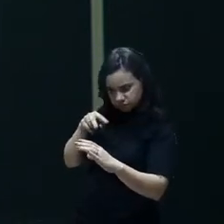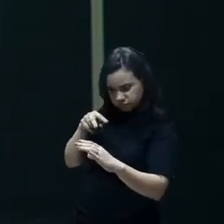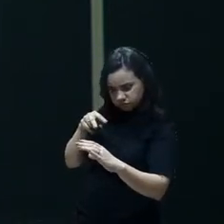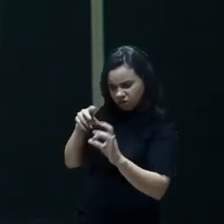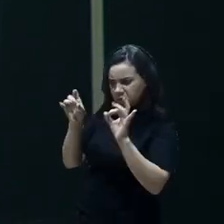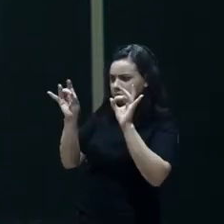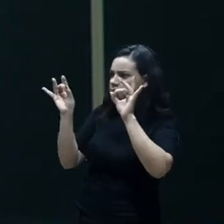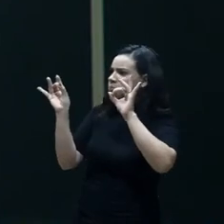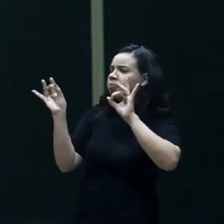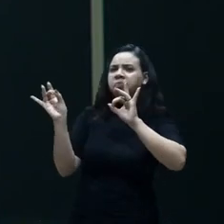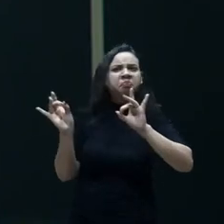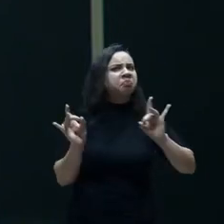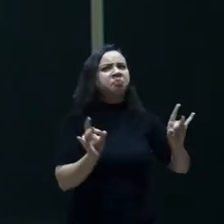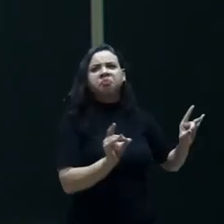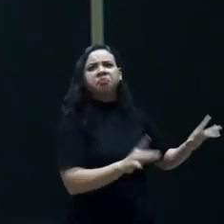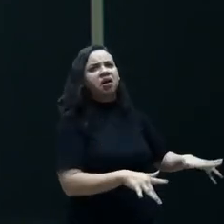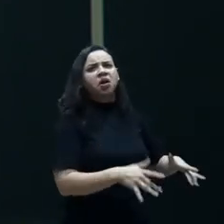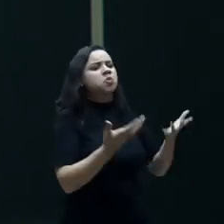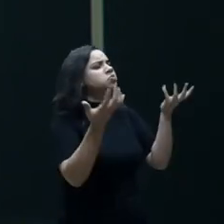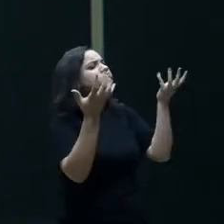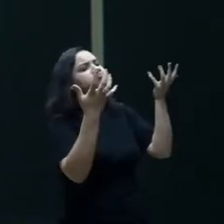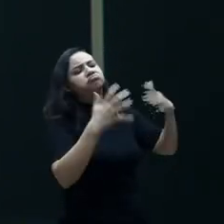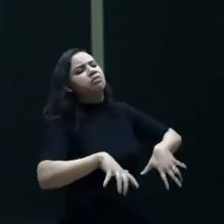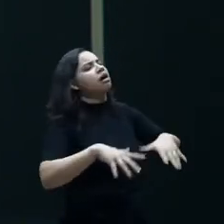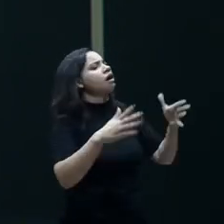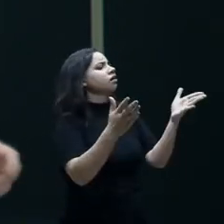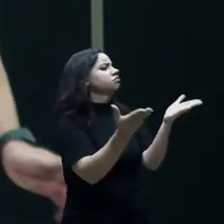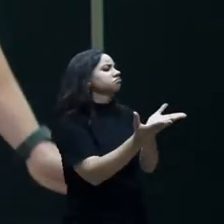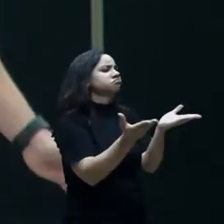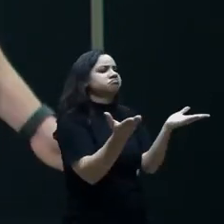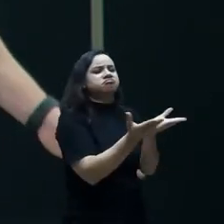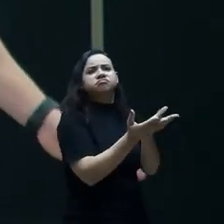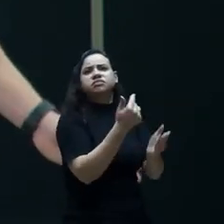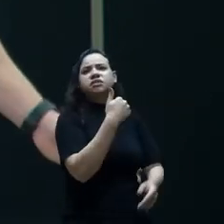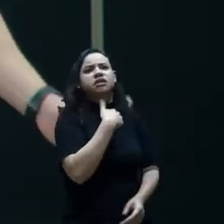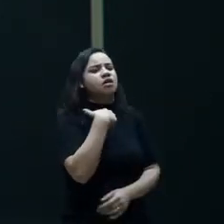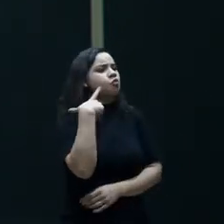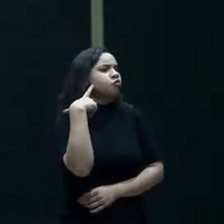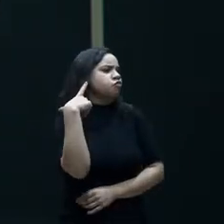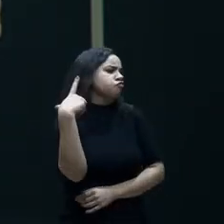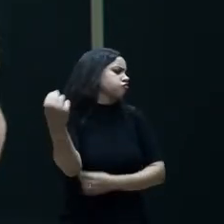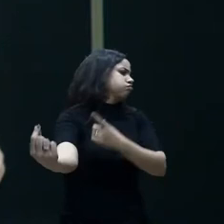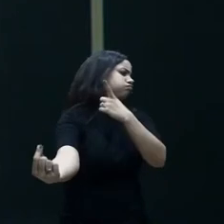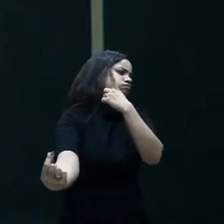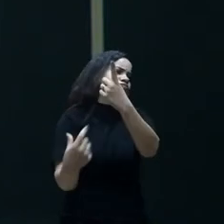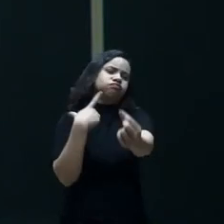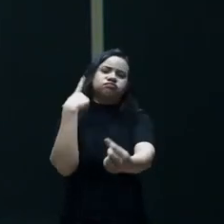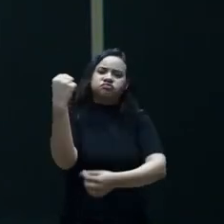Quero mais saber de fé, quero mais saber de ser cristão. Vou partir para outro tipo de